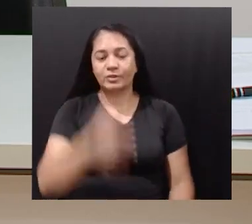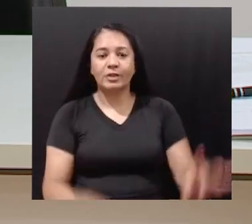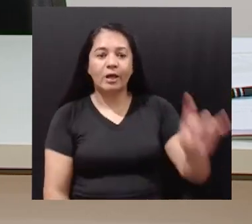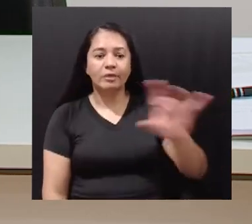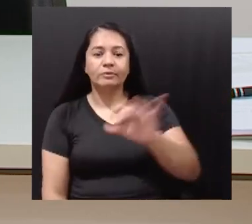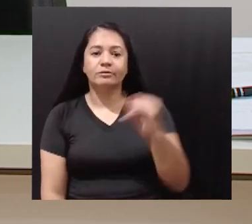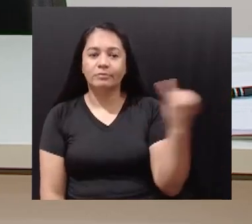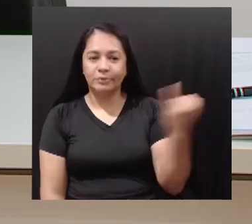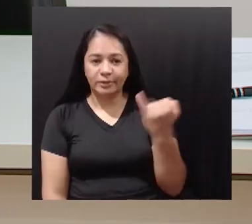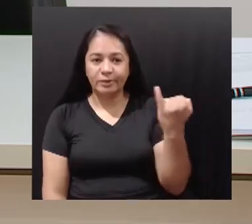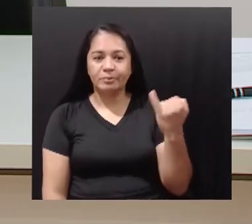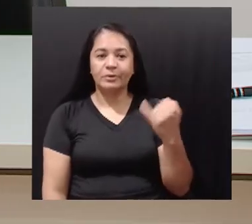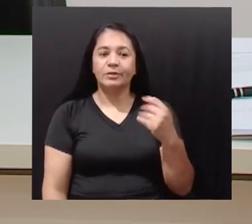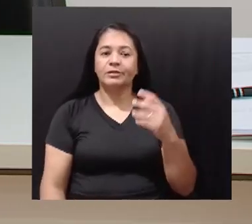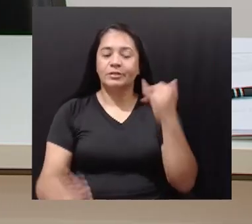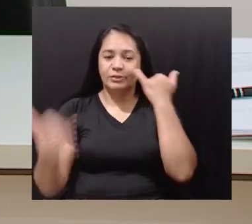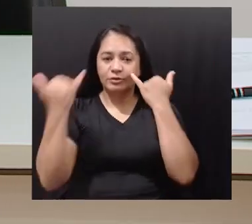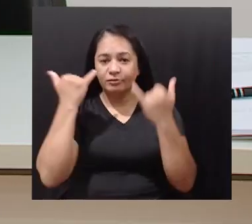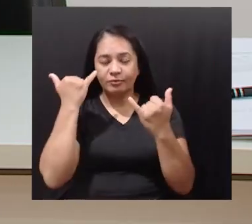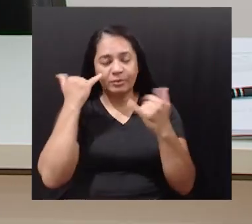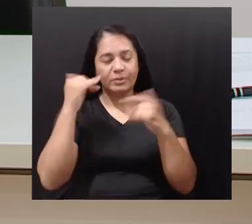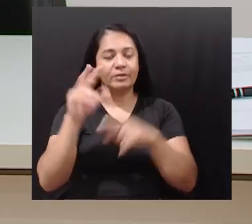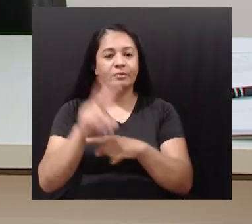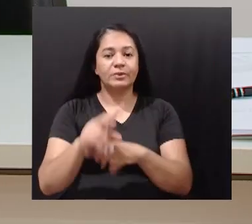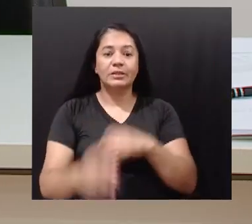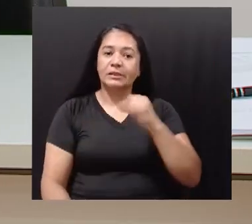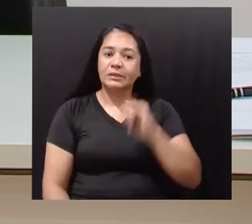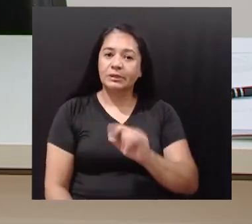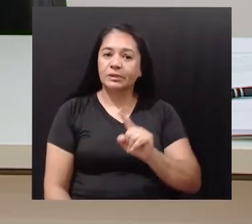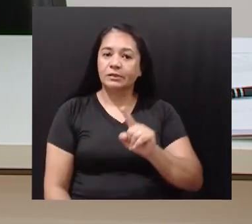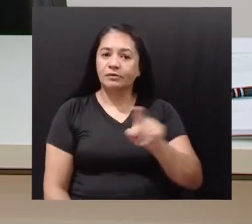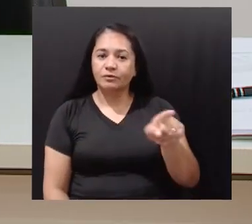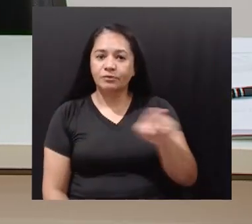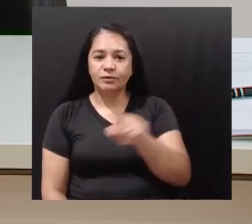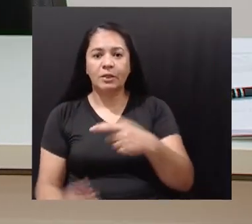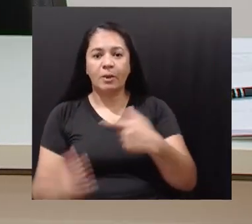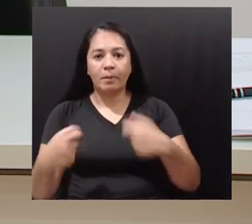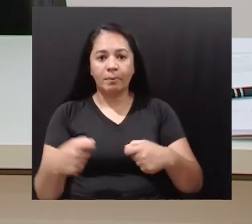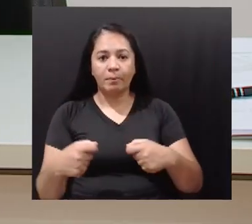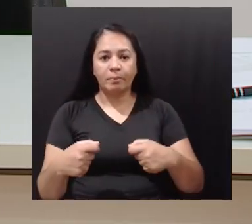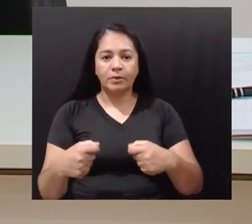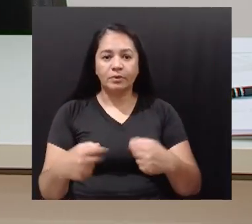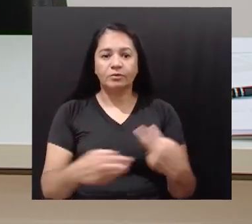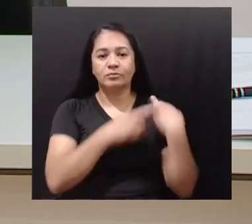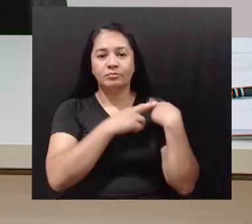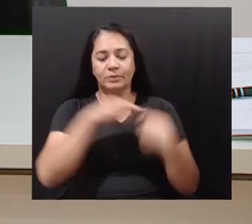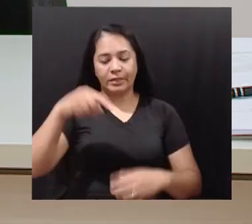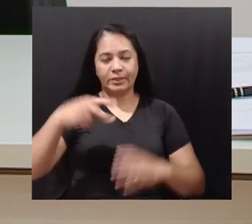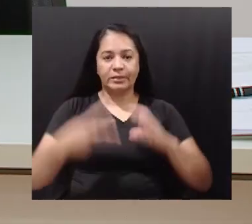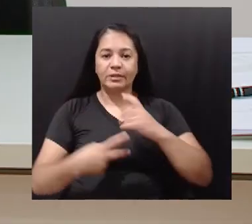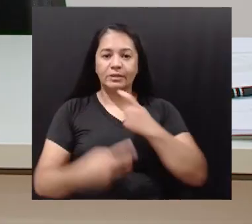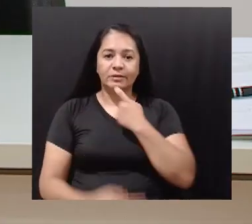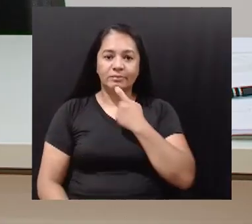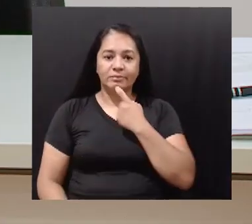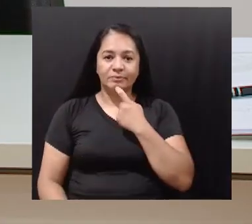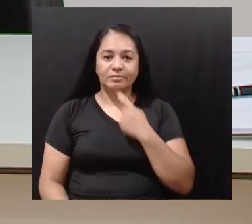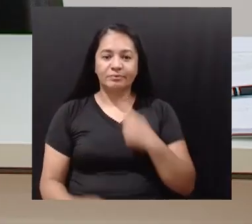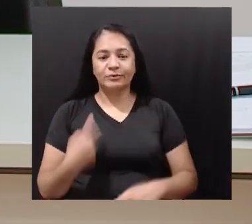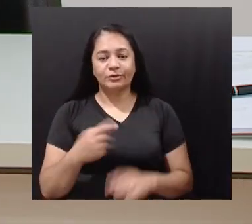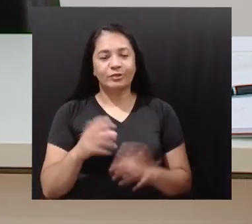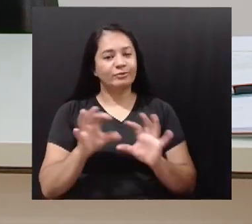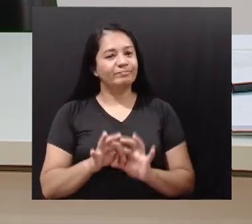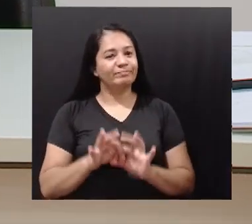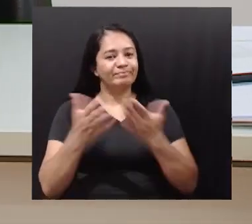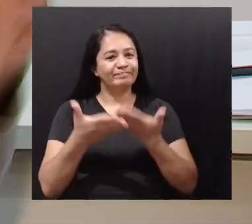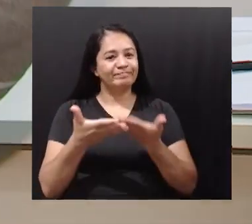dados e dizer também que caso vocês precisem do encarregado aqui da Câmara de Campinas, nós estamos à disposição, vocês podem